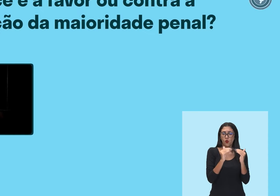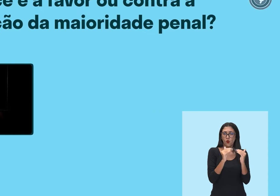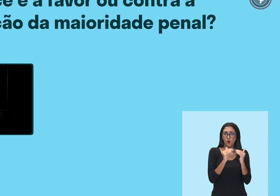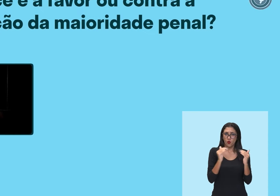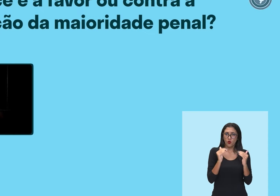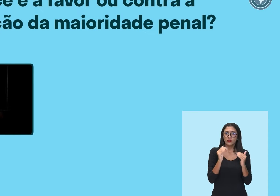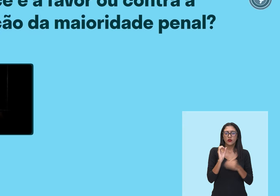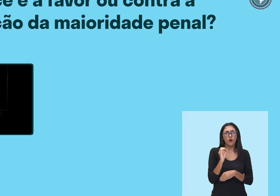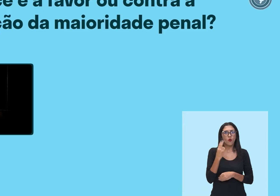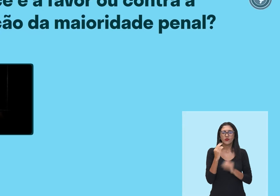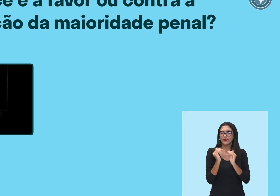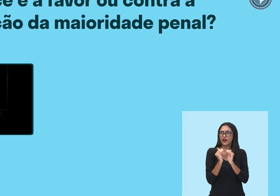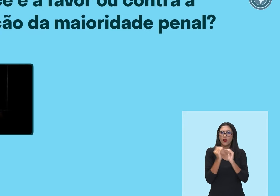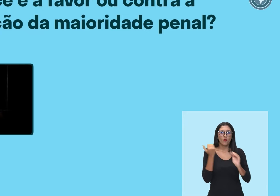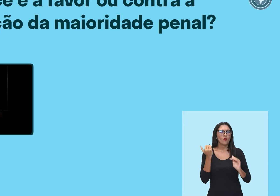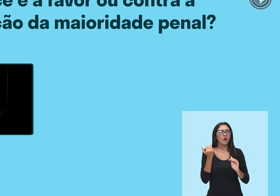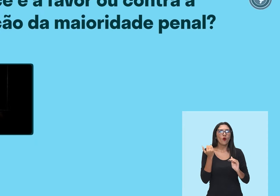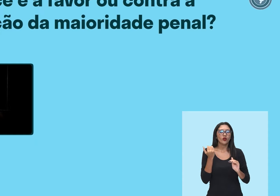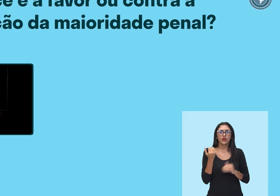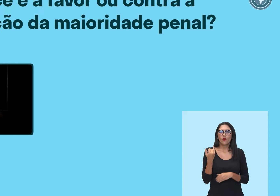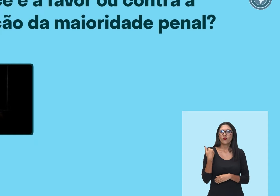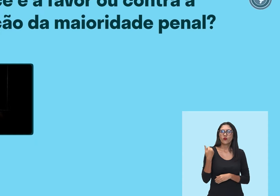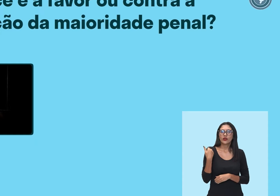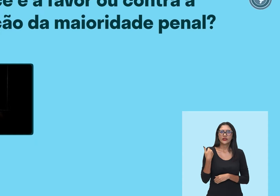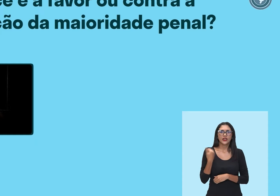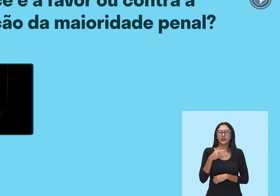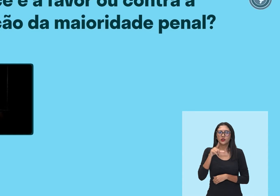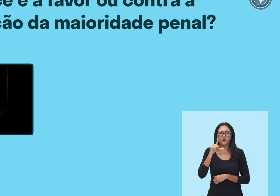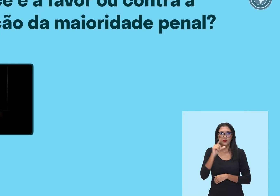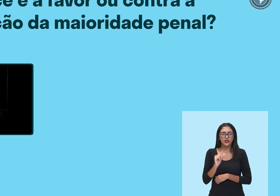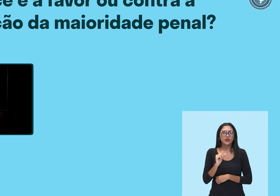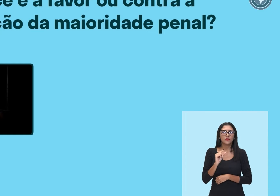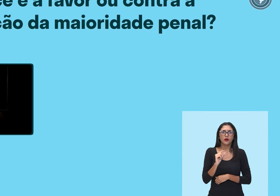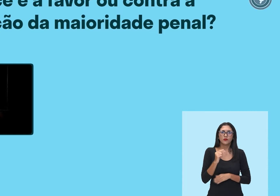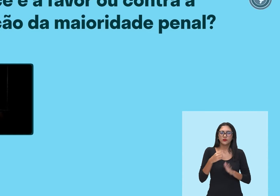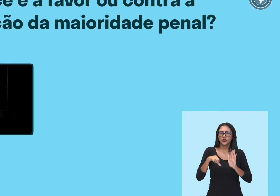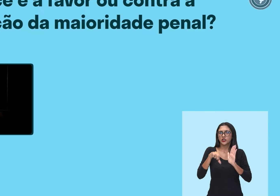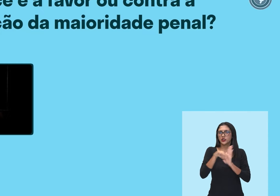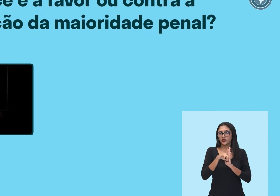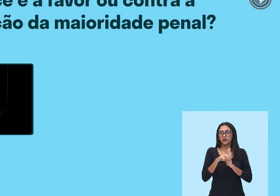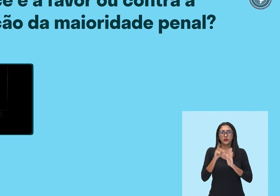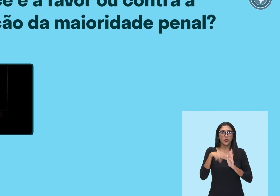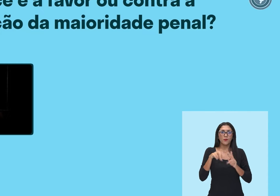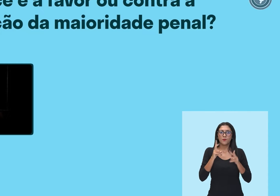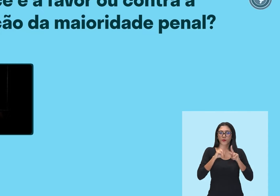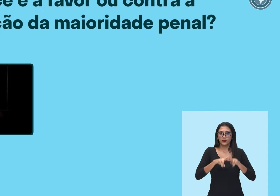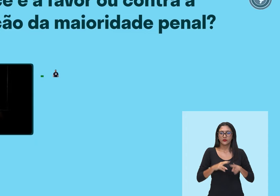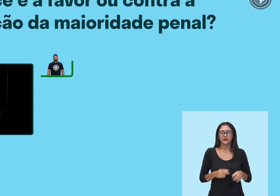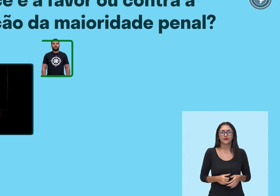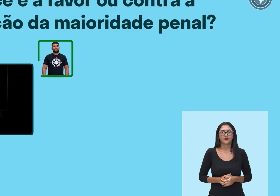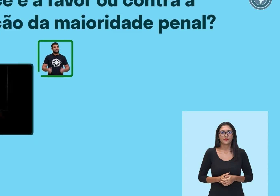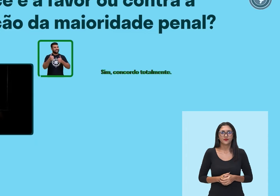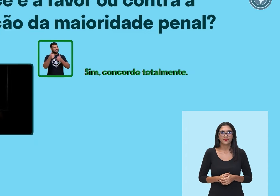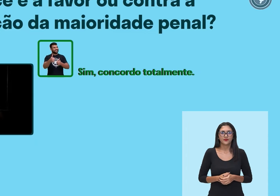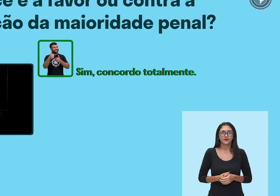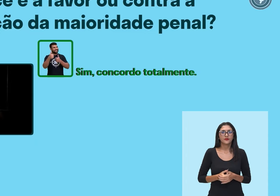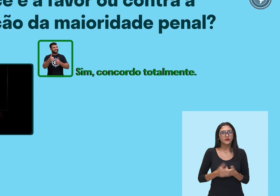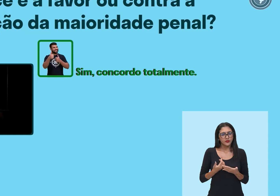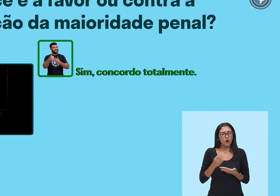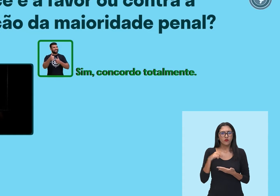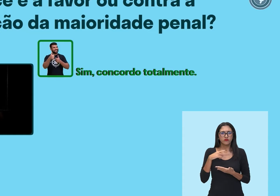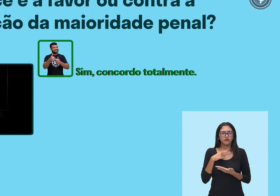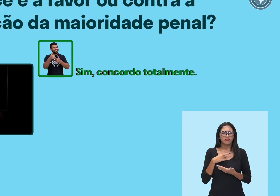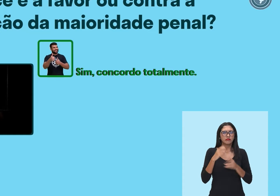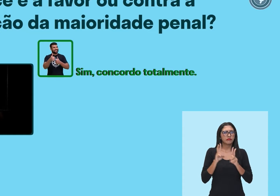a favor, certo, da redução da maioridade penal? Então, percebam que aí, diante dessa questão controversa, né, de